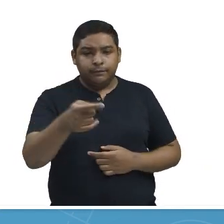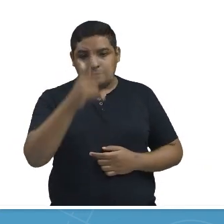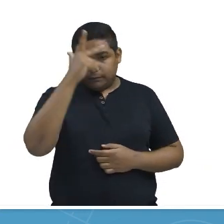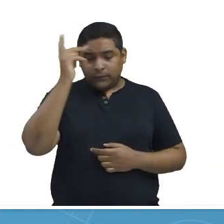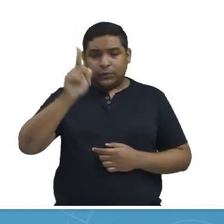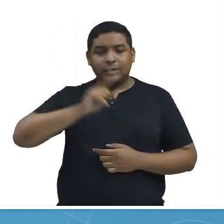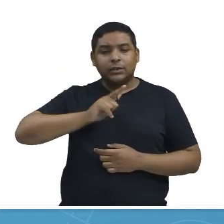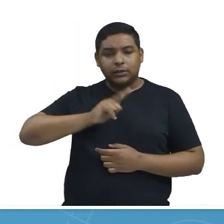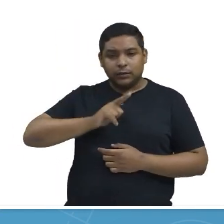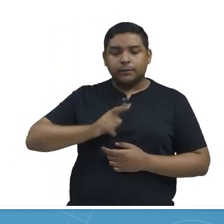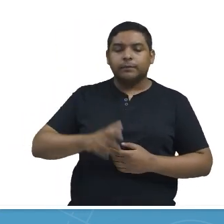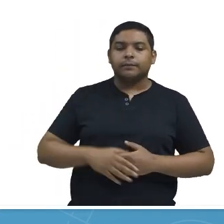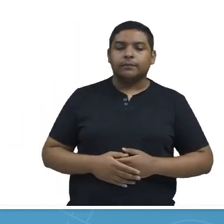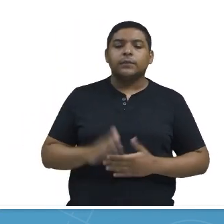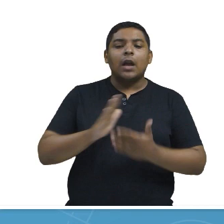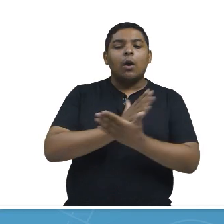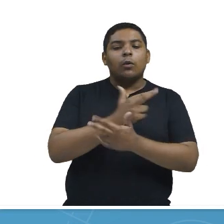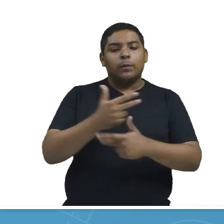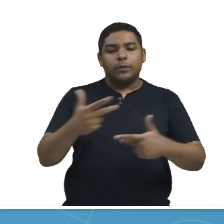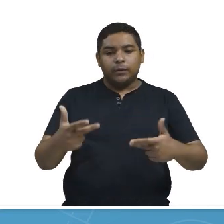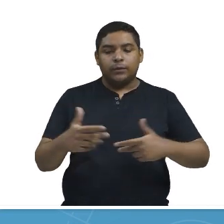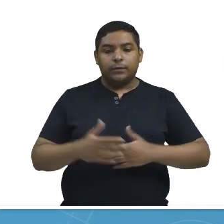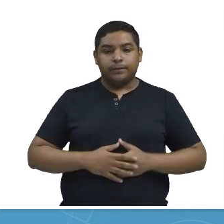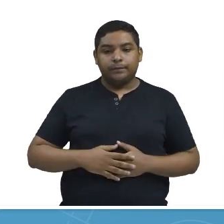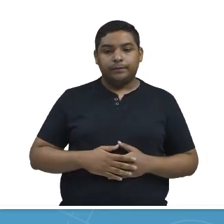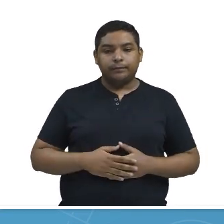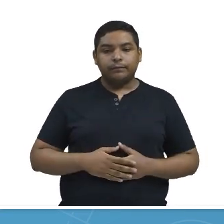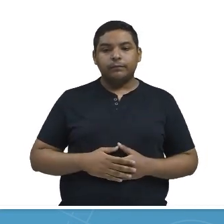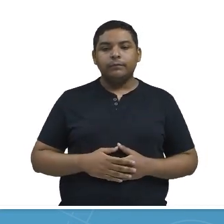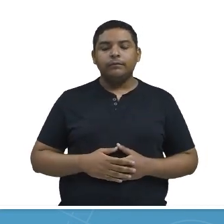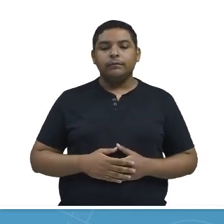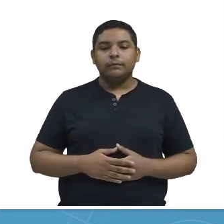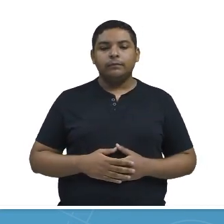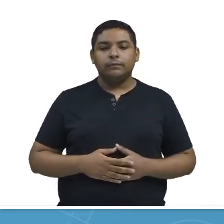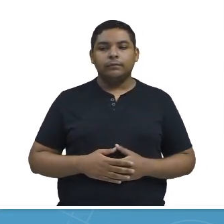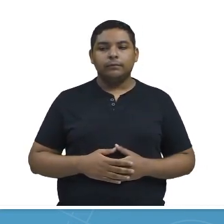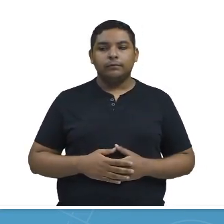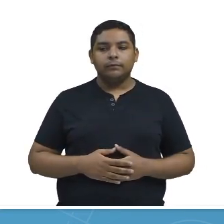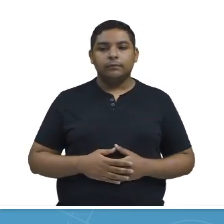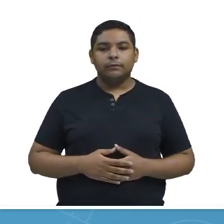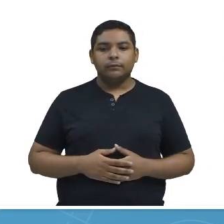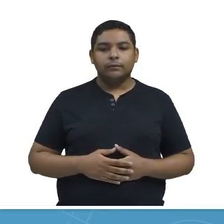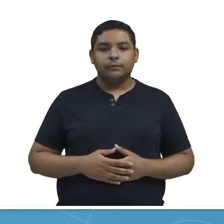bem? Vamos ver mais um pouquinho, então.